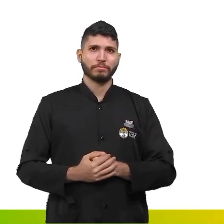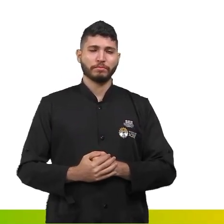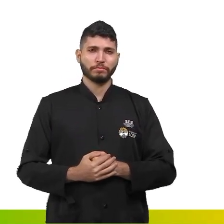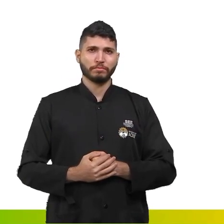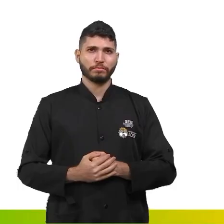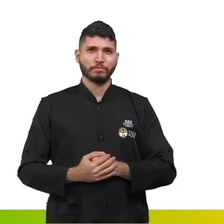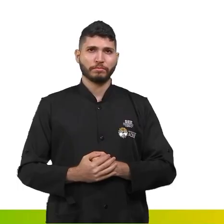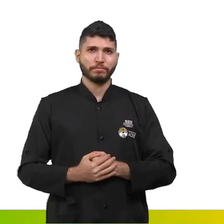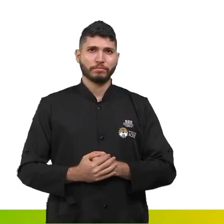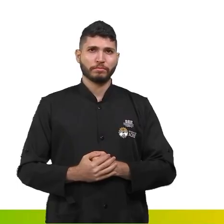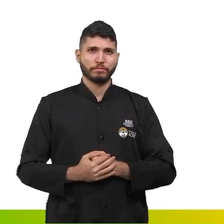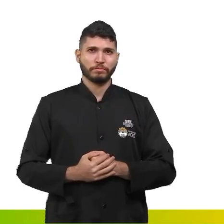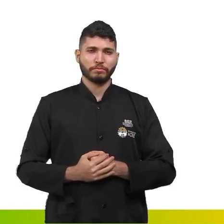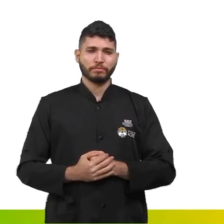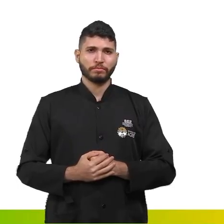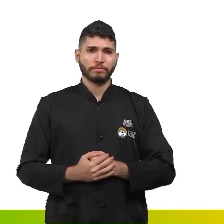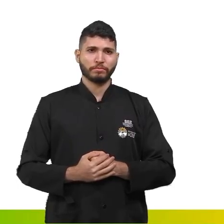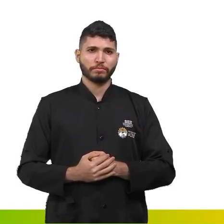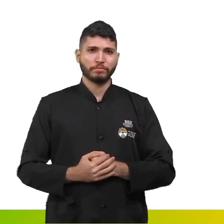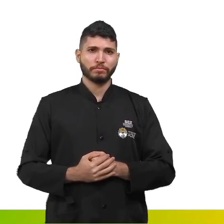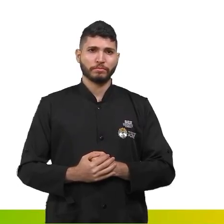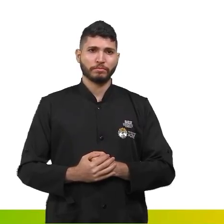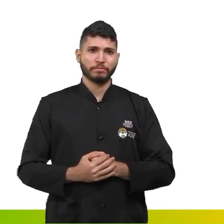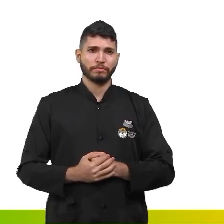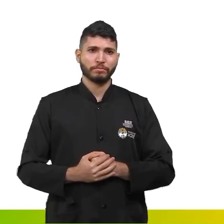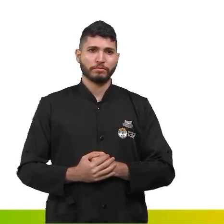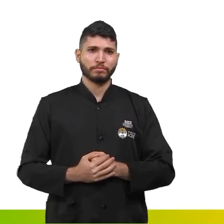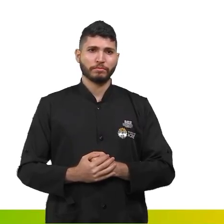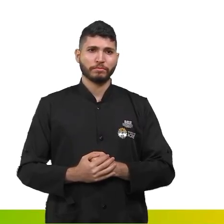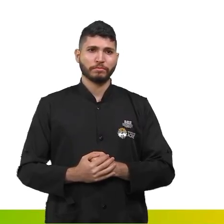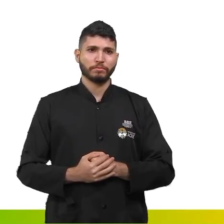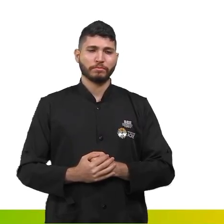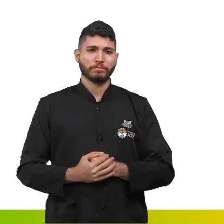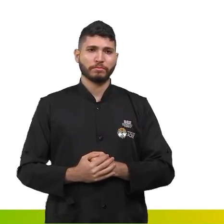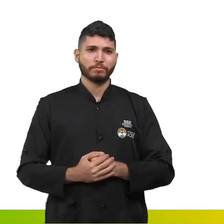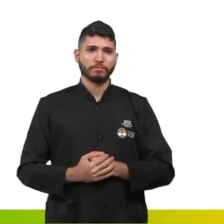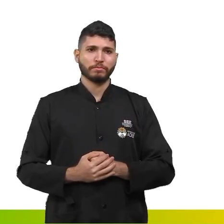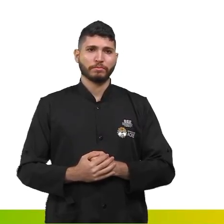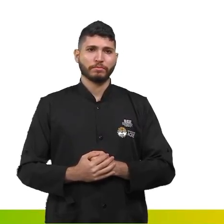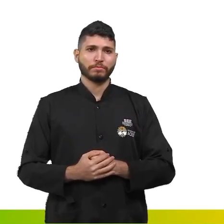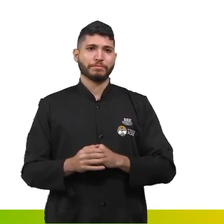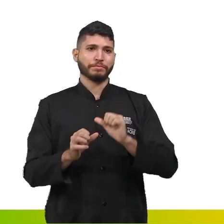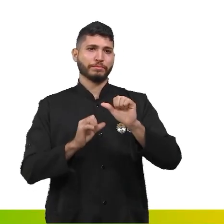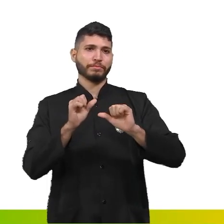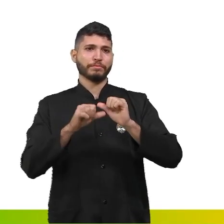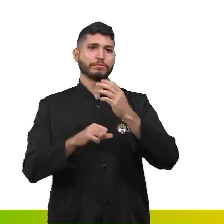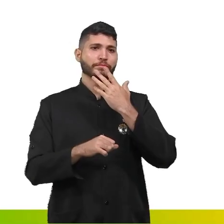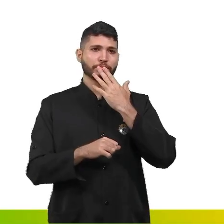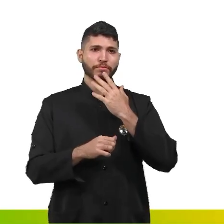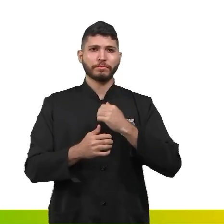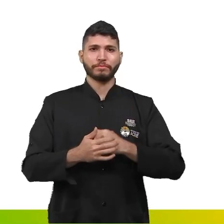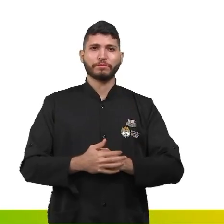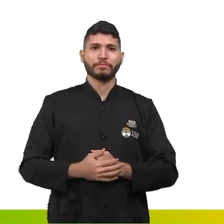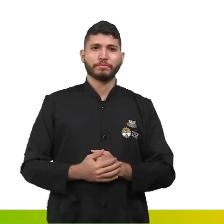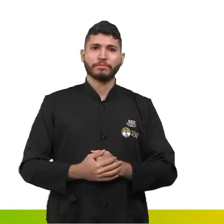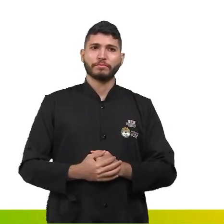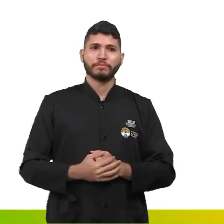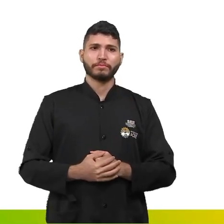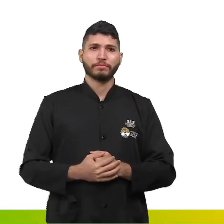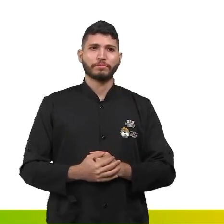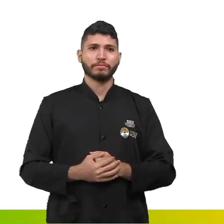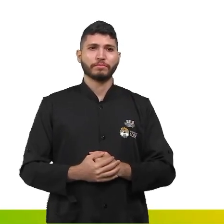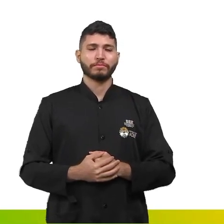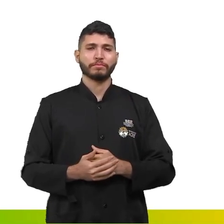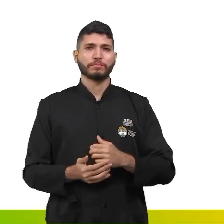Então, vamos lá. Eu tenho, vou até mudar a cor aqui, ângulo,